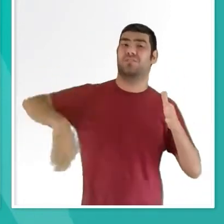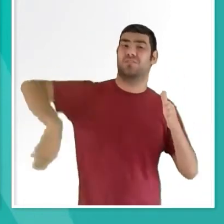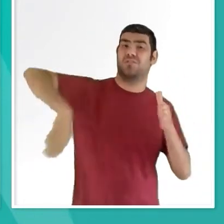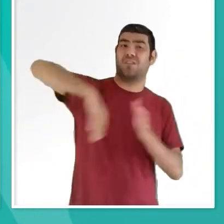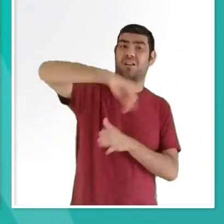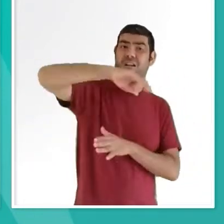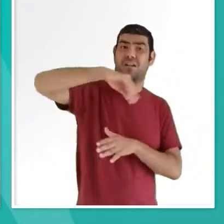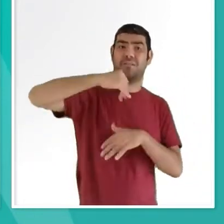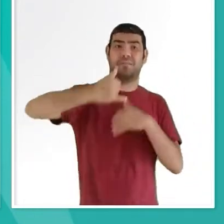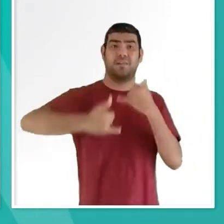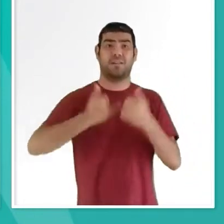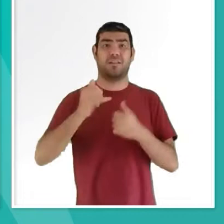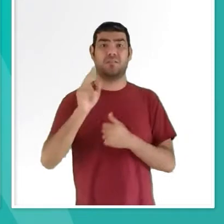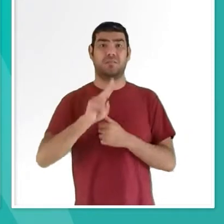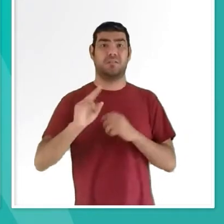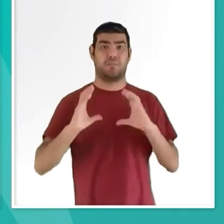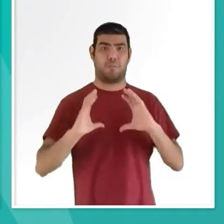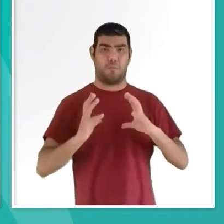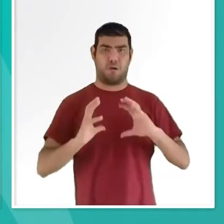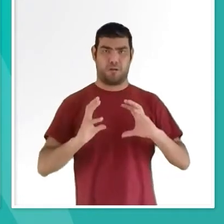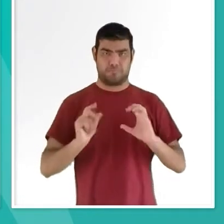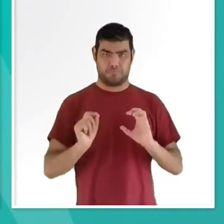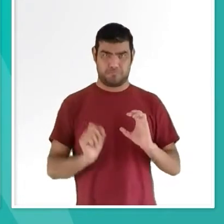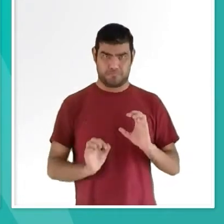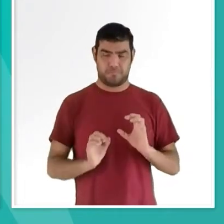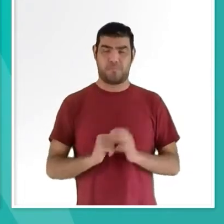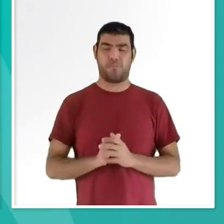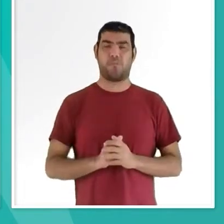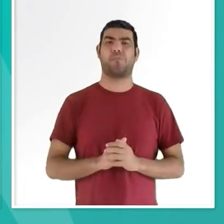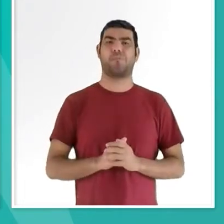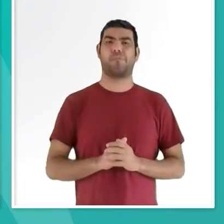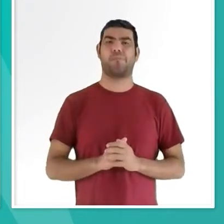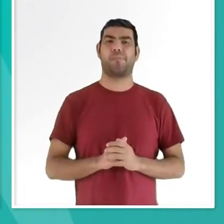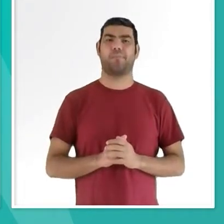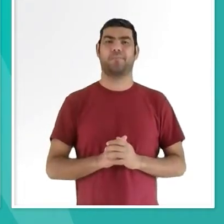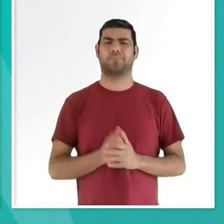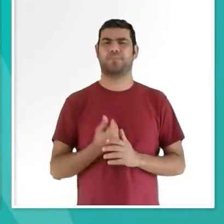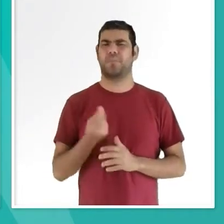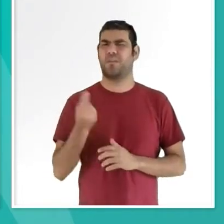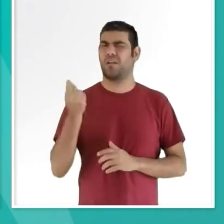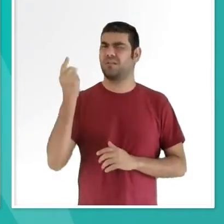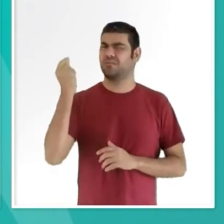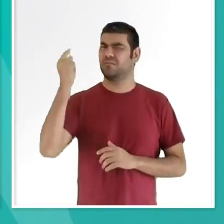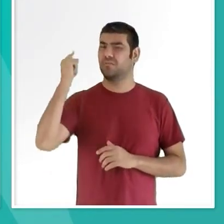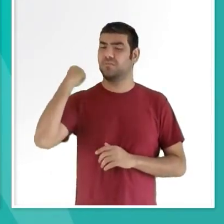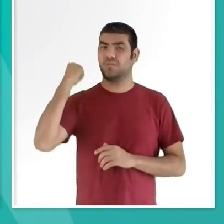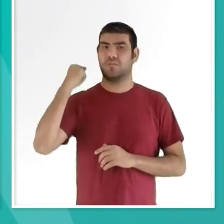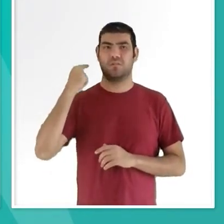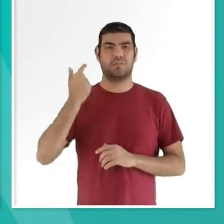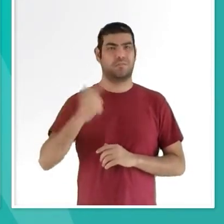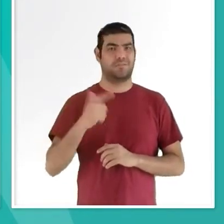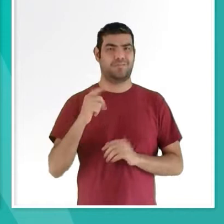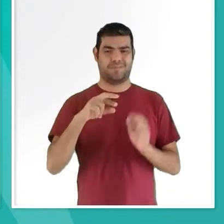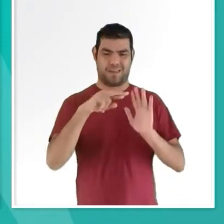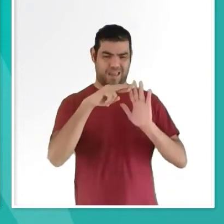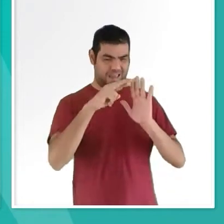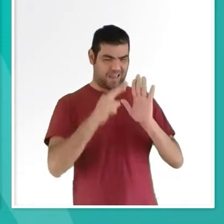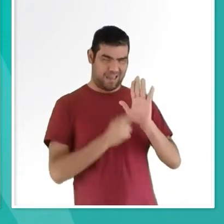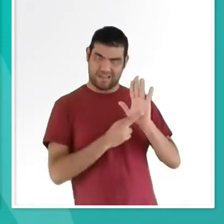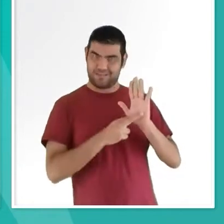bola. Lógico que nas épocas antigas, na época dessas civilizações, não existiam a bola de